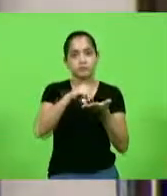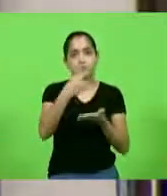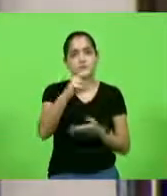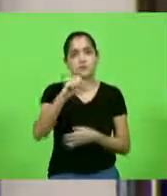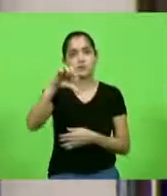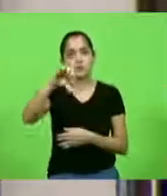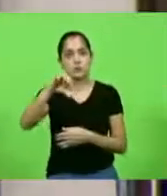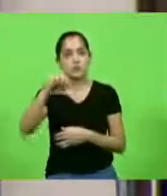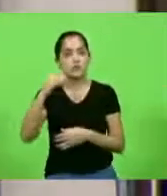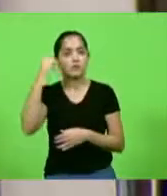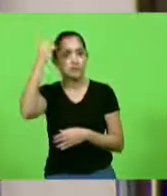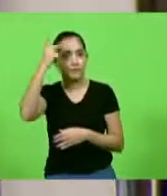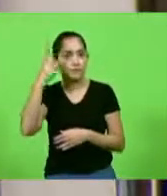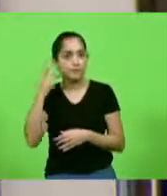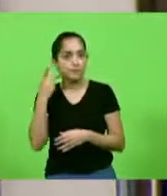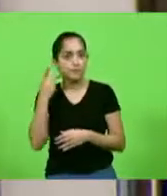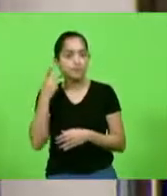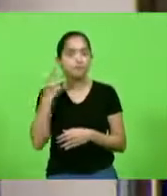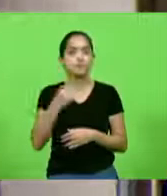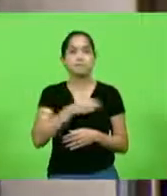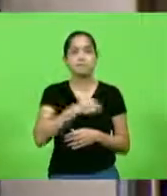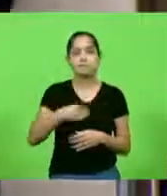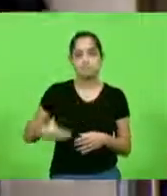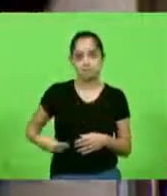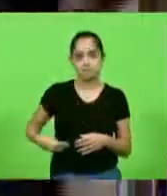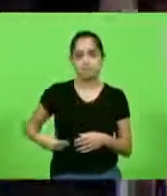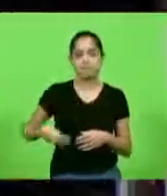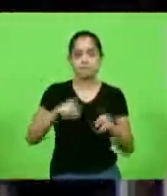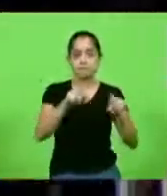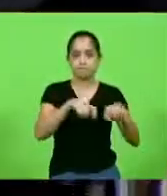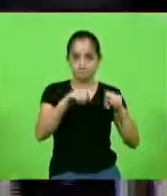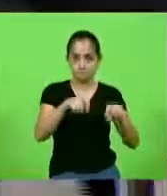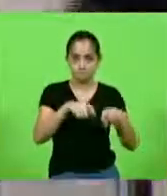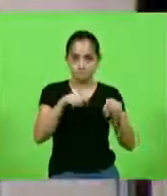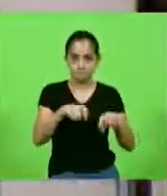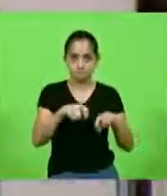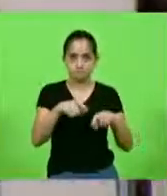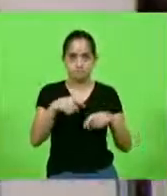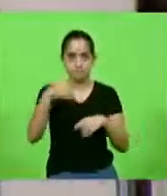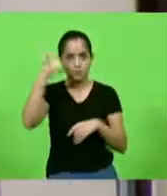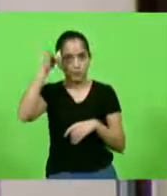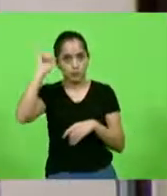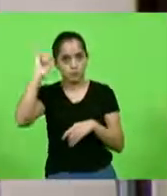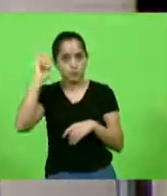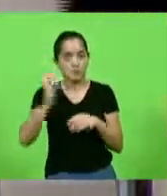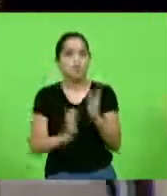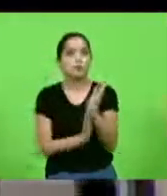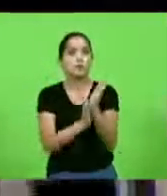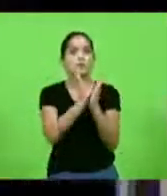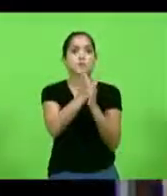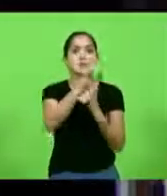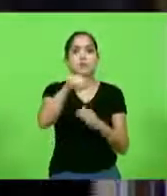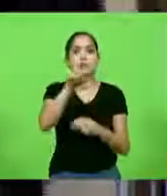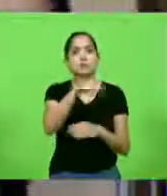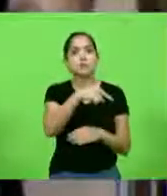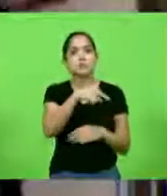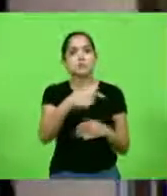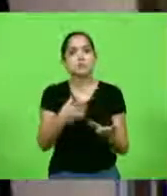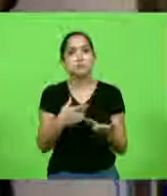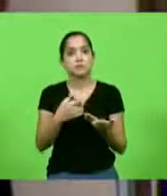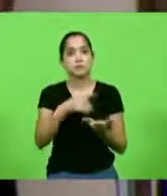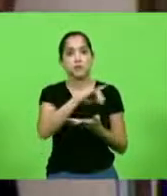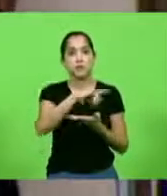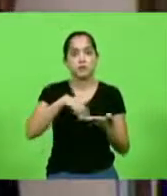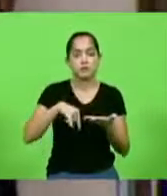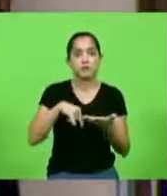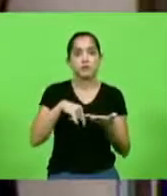apelando ao ministro da Agricultura, Pecuária e Abastecimento pela desburocratização da concessão do registro de